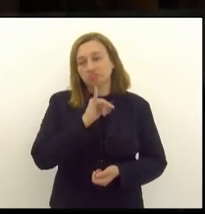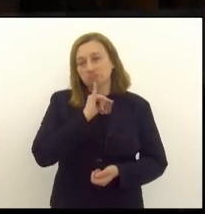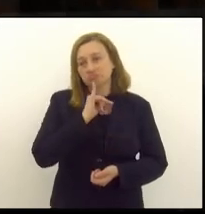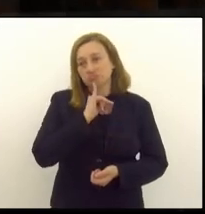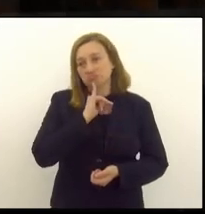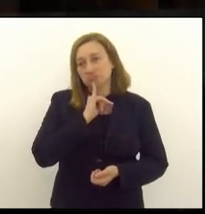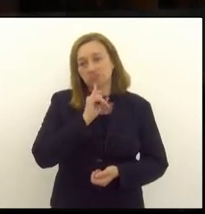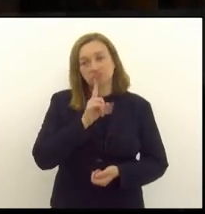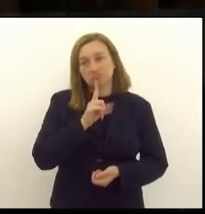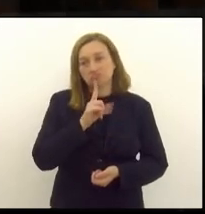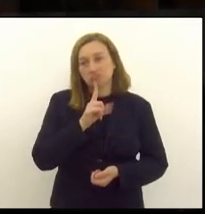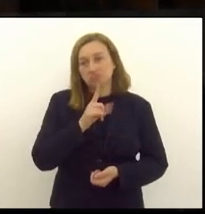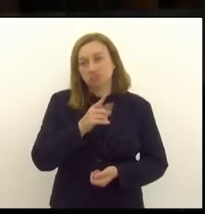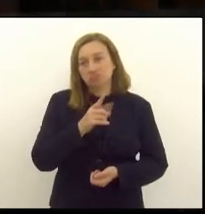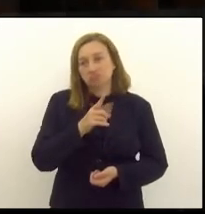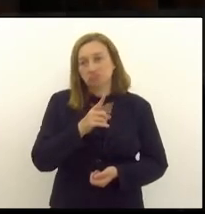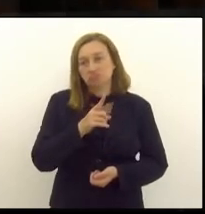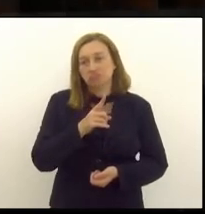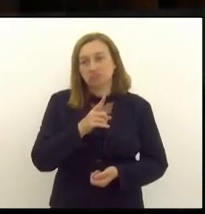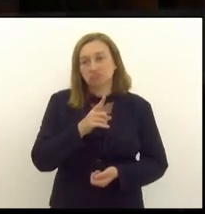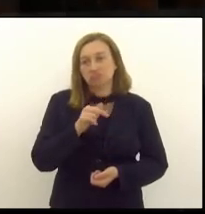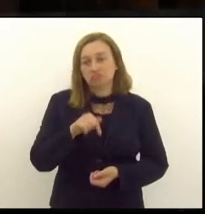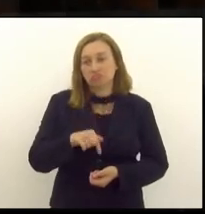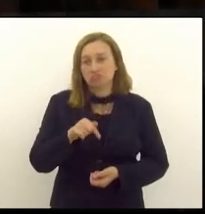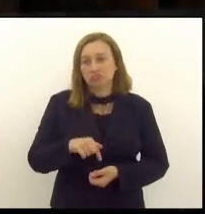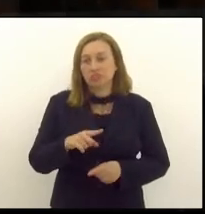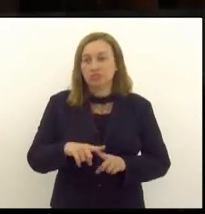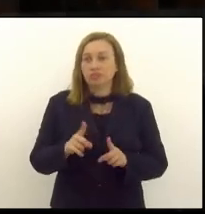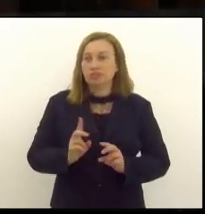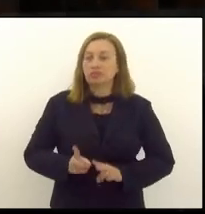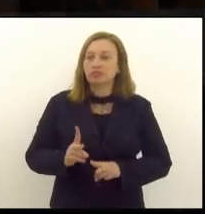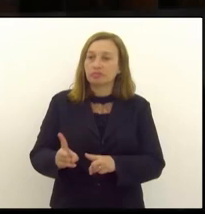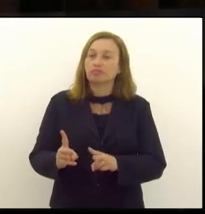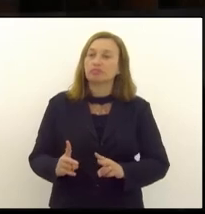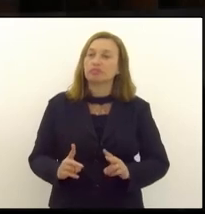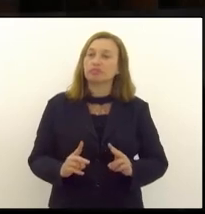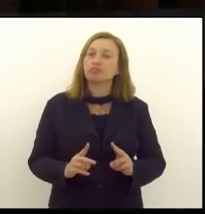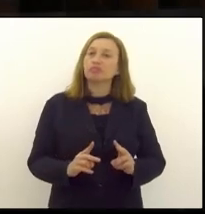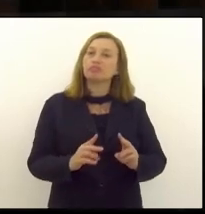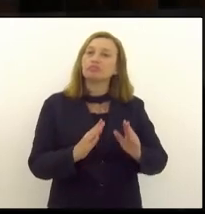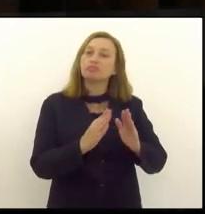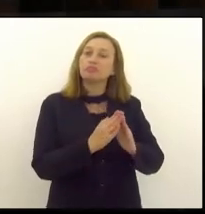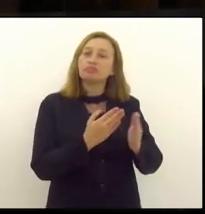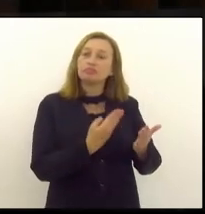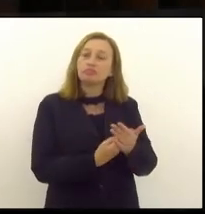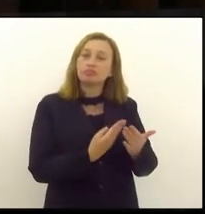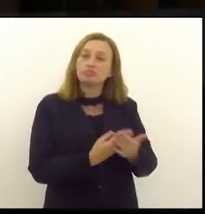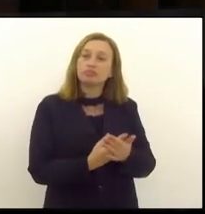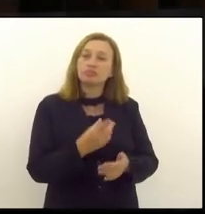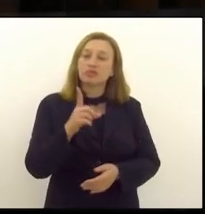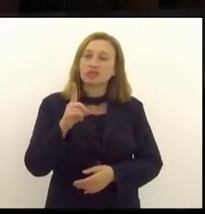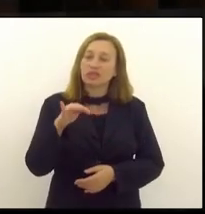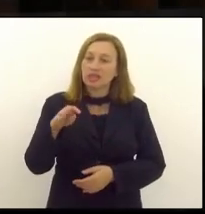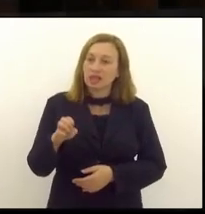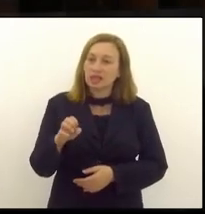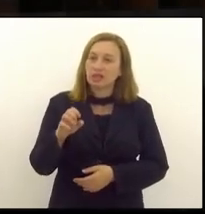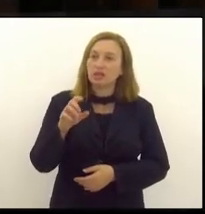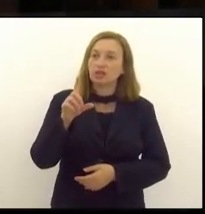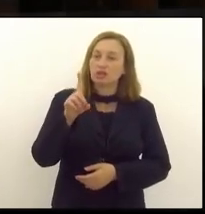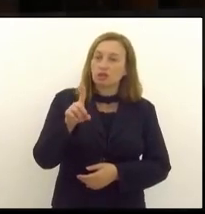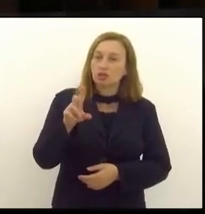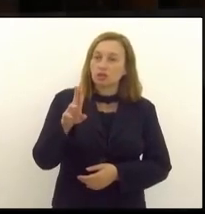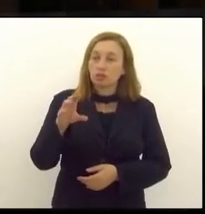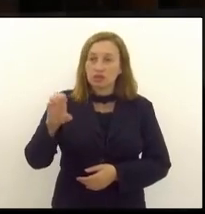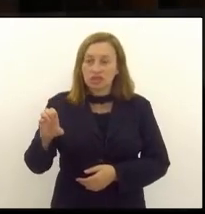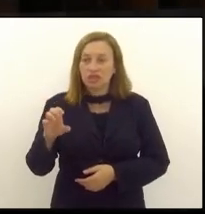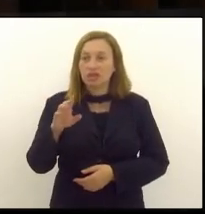aqui hoje, mas que hoje continuam tocando o projeto MPT na escola, Daniele, Dulce, Vitória,